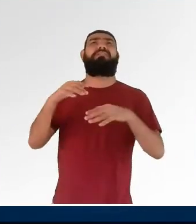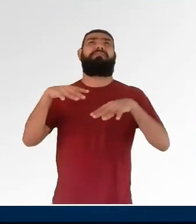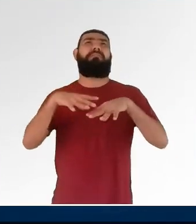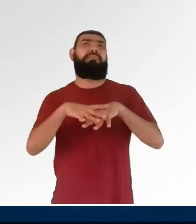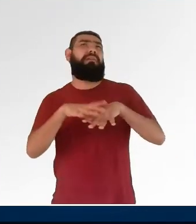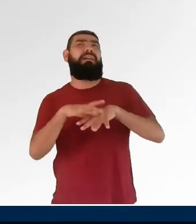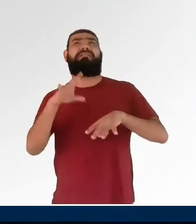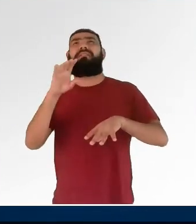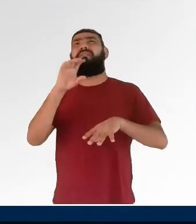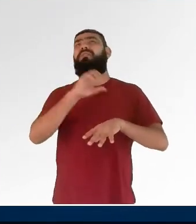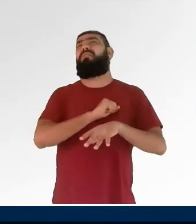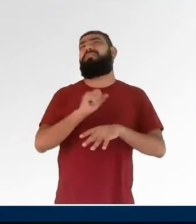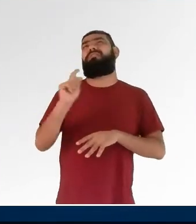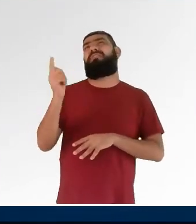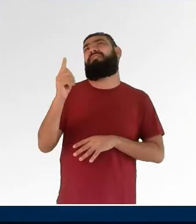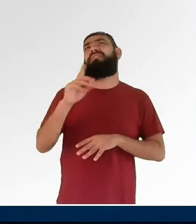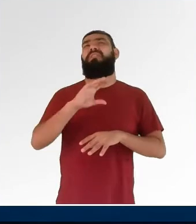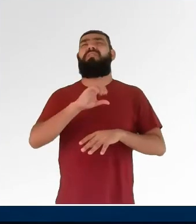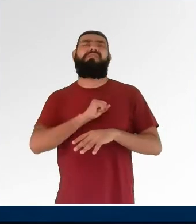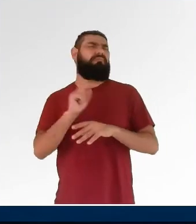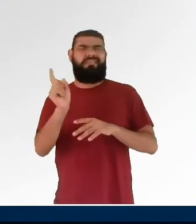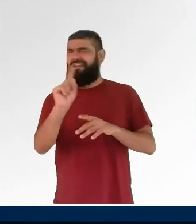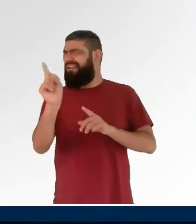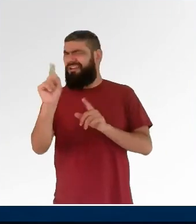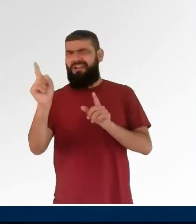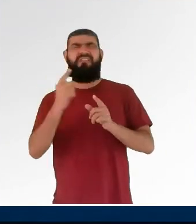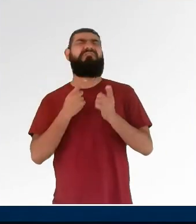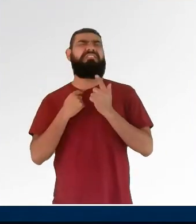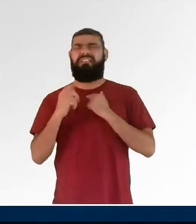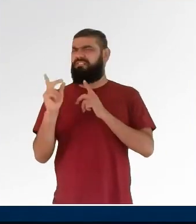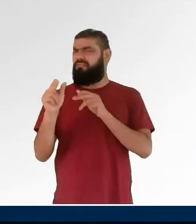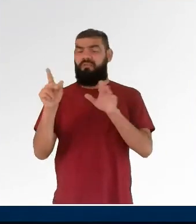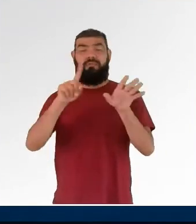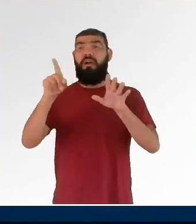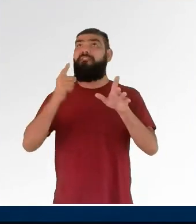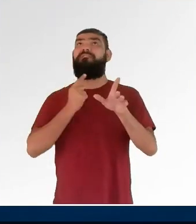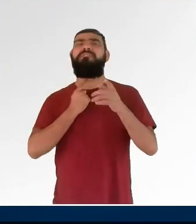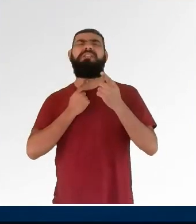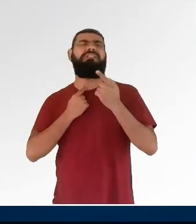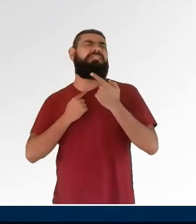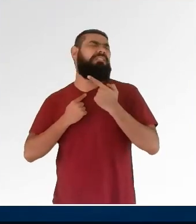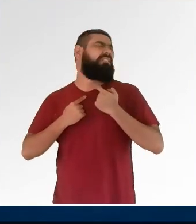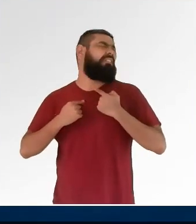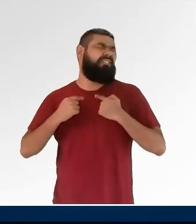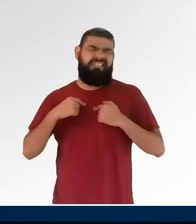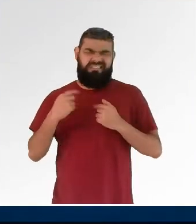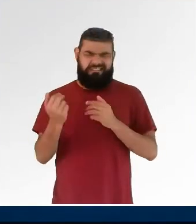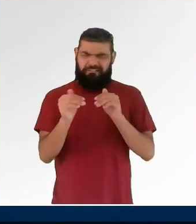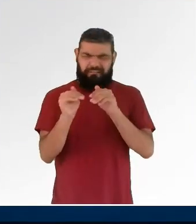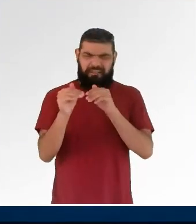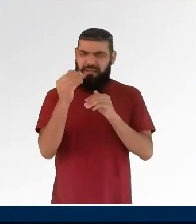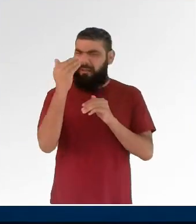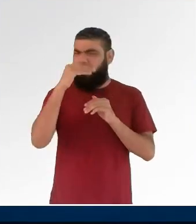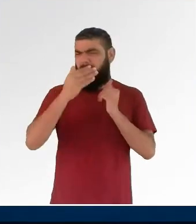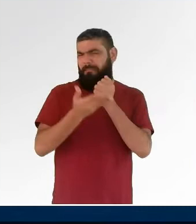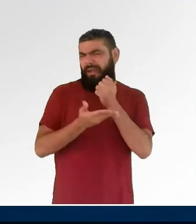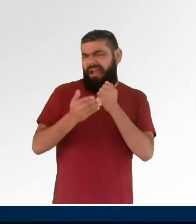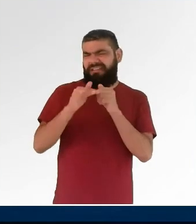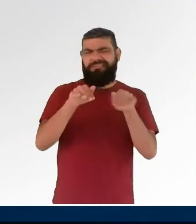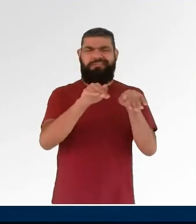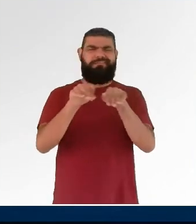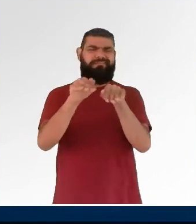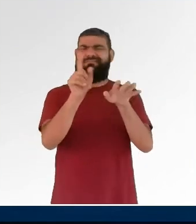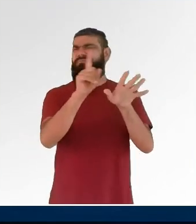matemática, eu gosto mais de história. Não, não é uma vontade assim. Ela fala que vontades assim, todo mundo pode ver e ela não